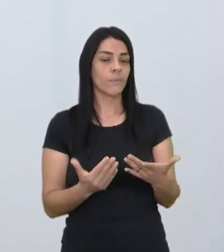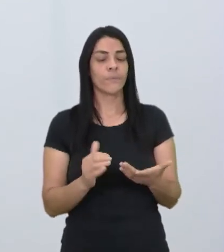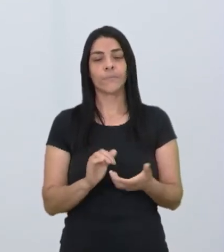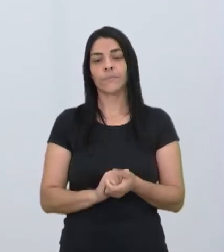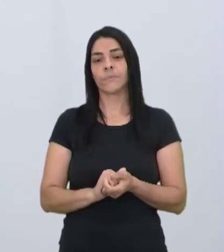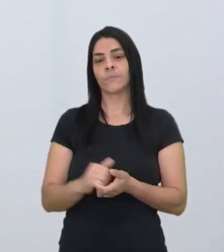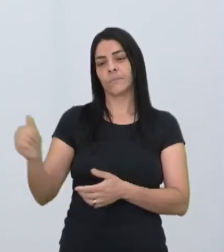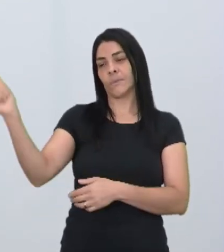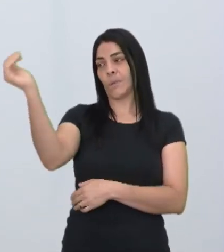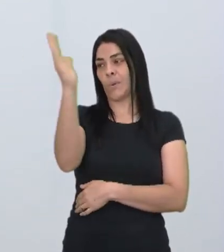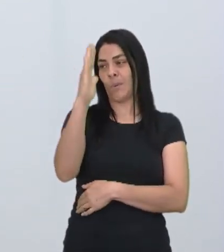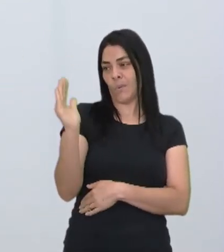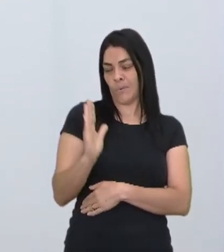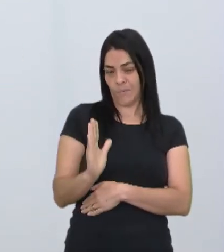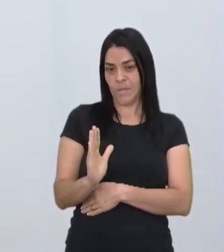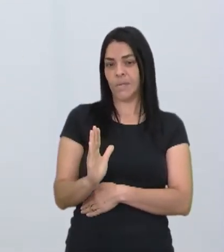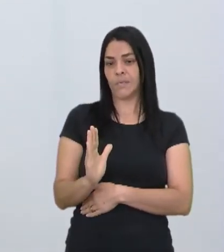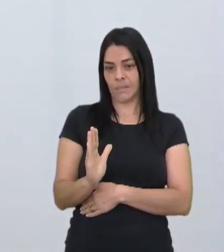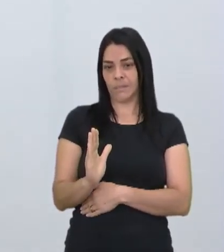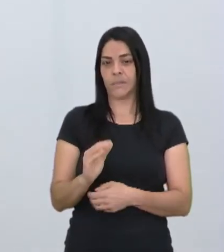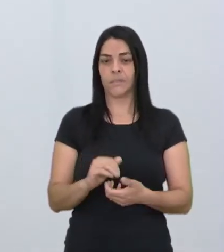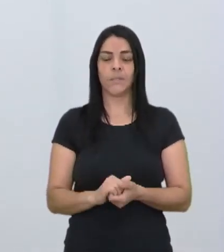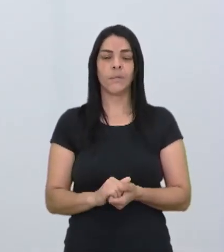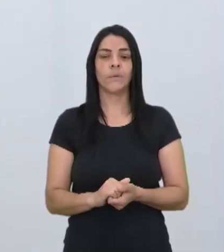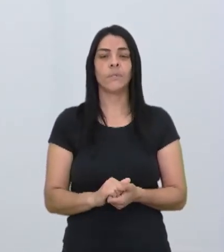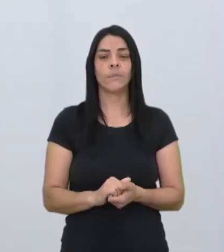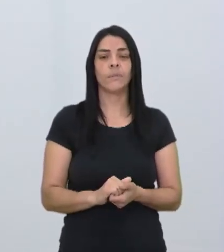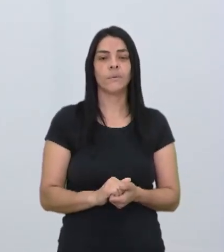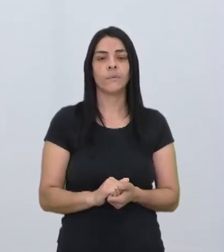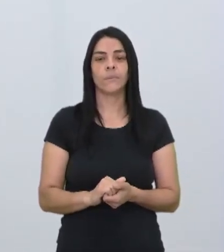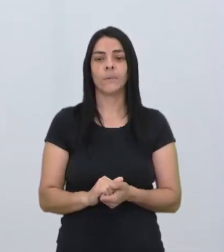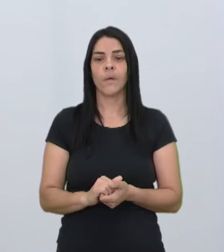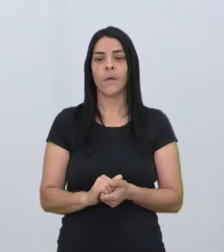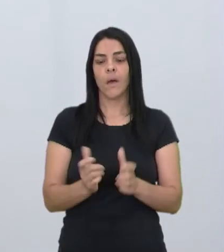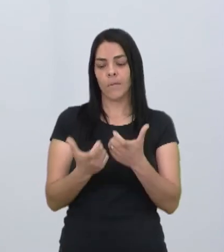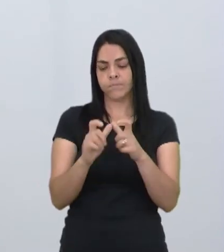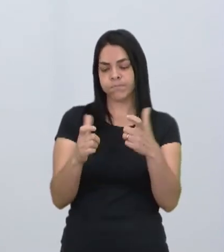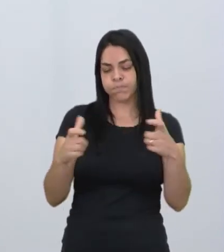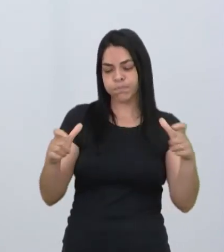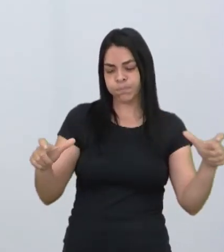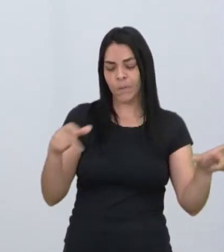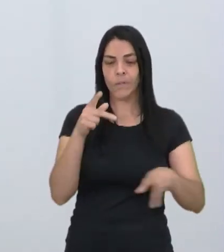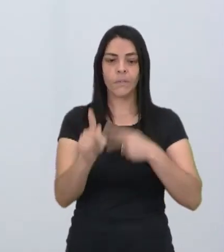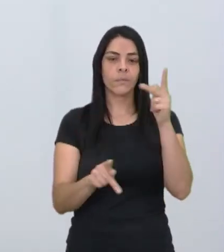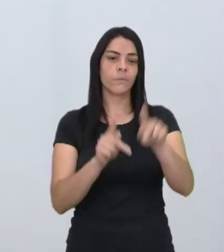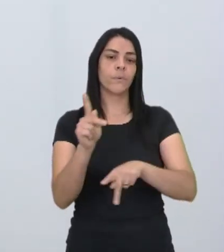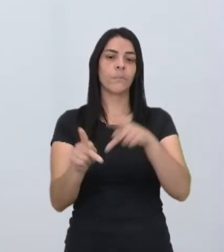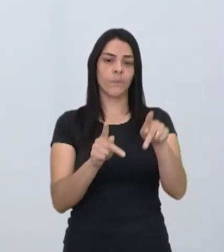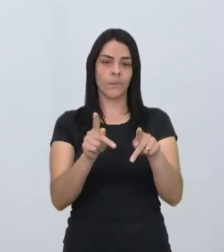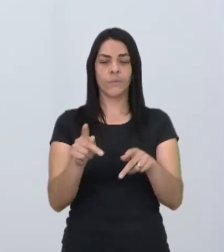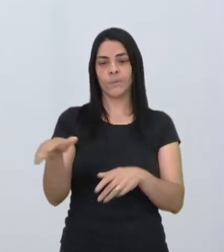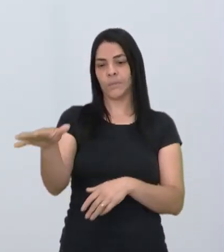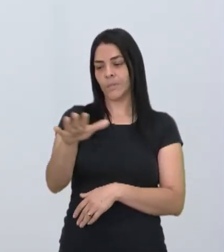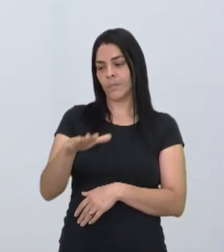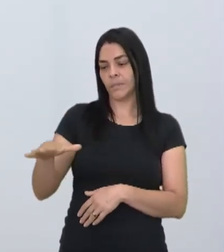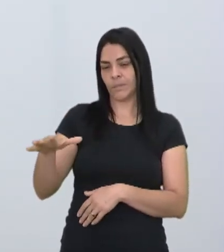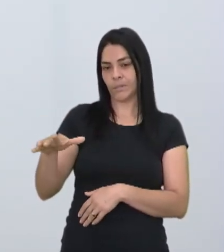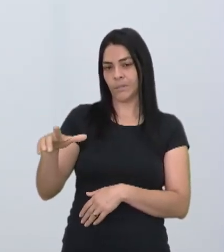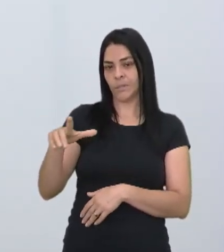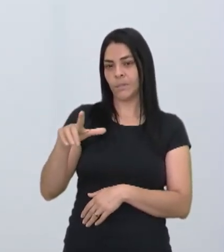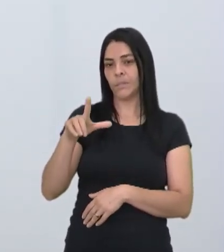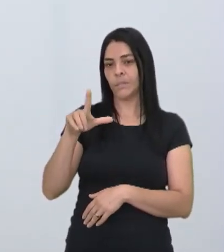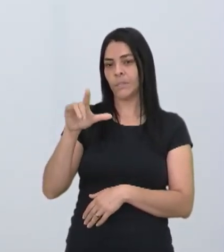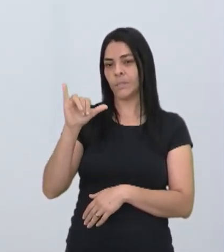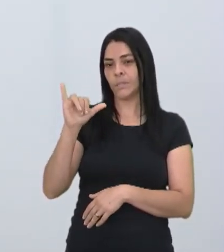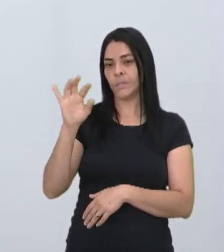O Brasil também cabe bastante nisso, né? O Brasil ele é muito populoso na região do litoral, né? A